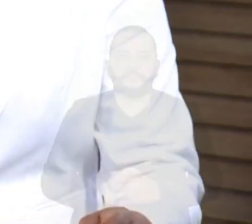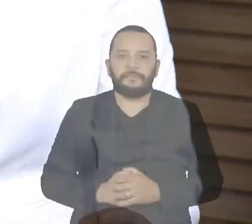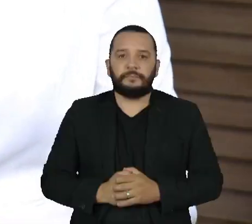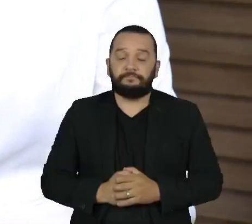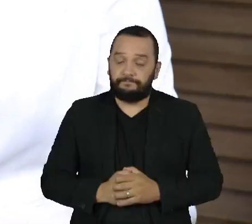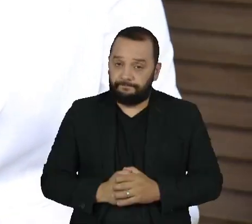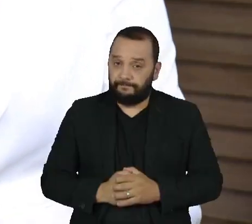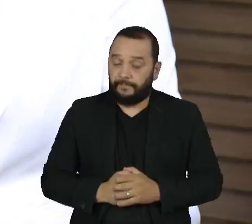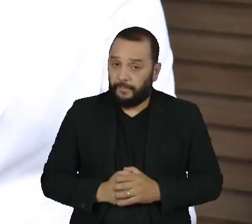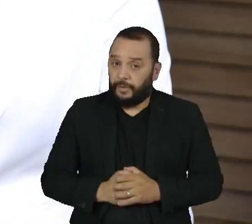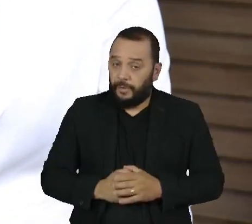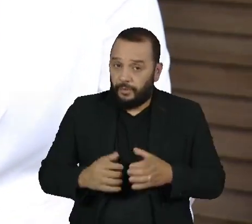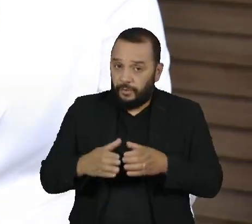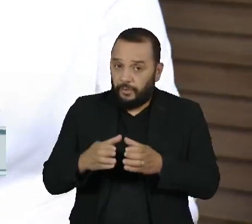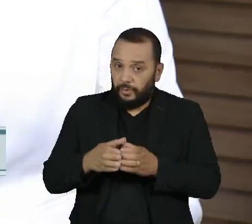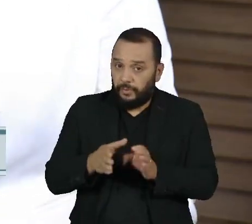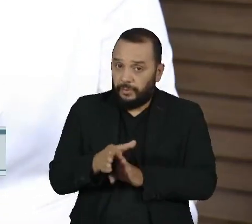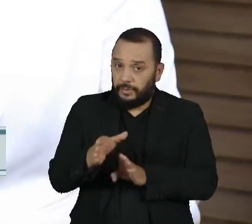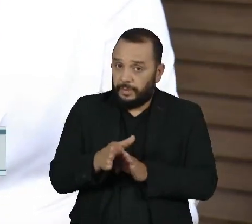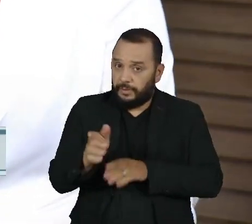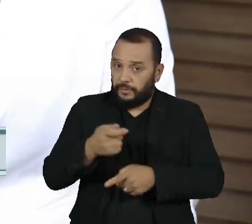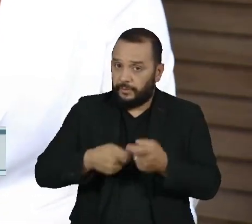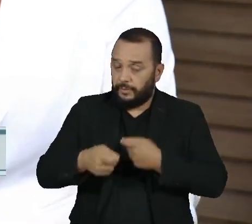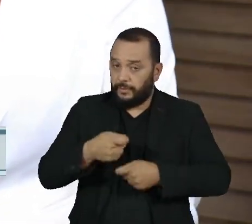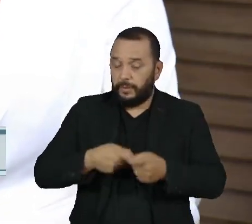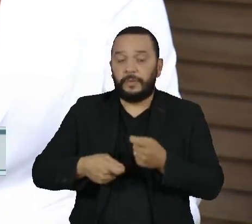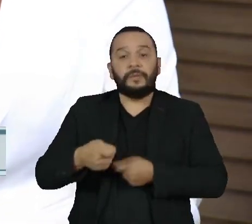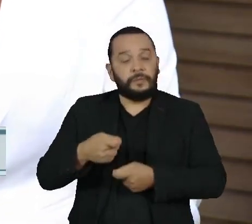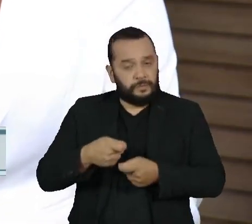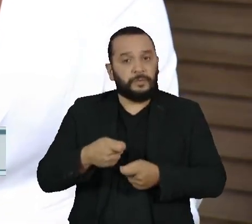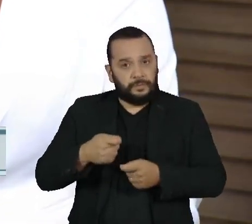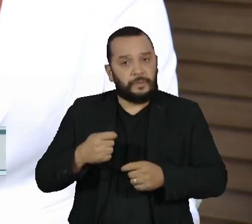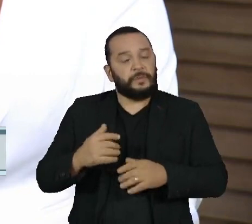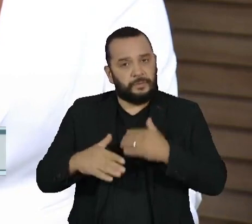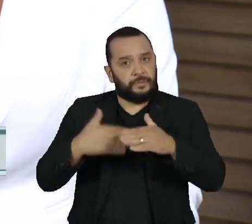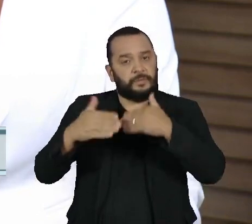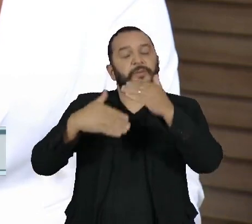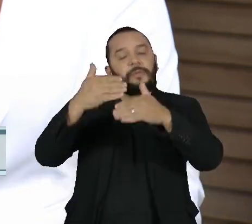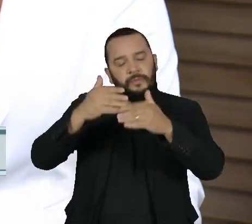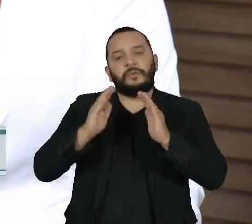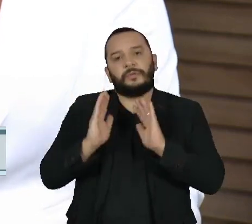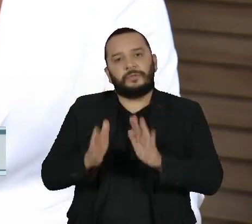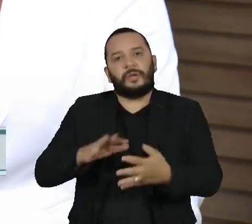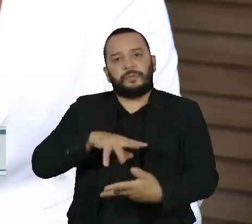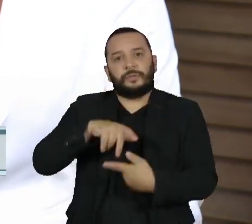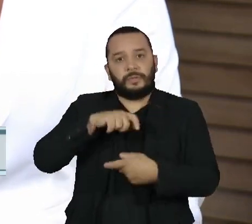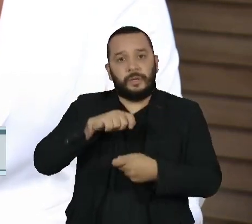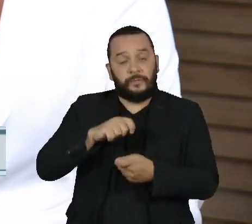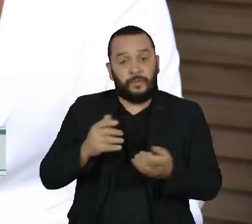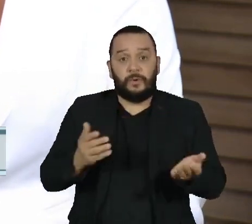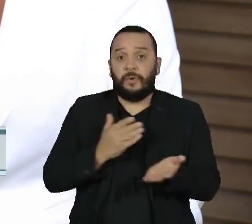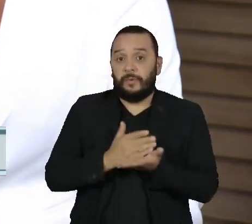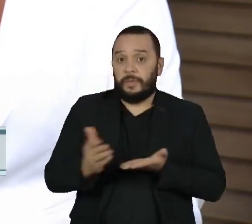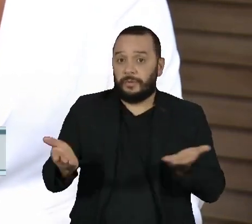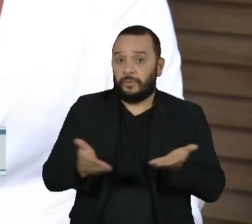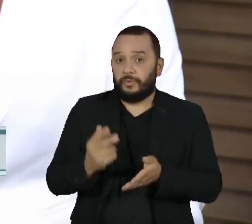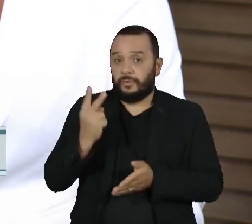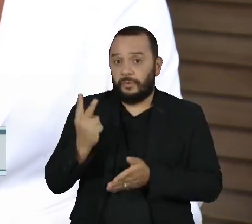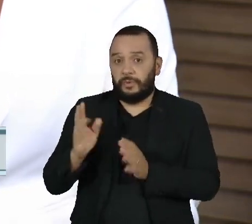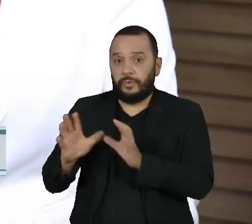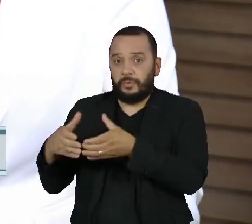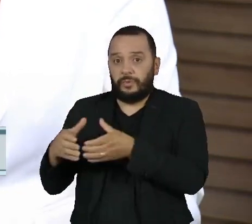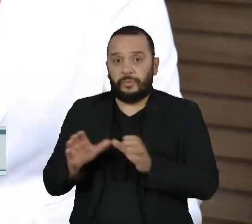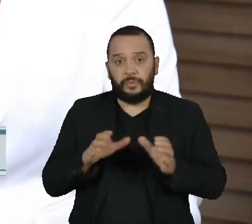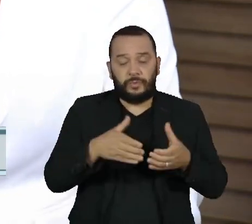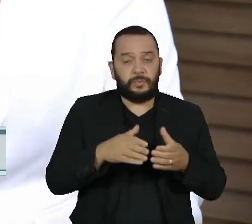o conselho de desenvolvimento econômico social sustentável conhecido como conselhão começa hoje dois grupos de trabalho sobre